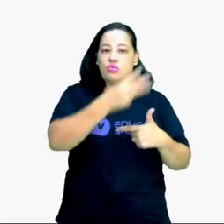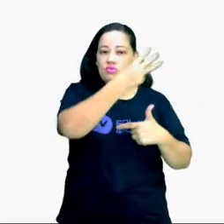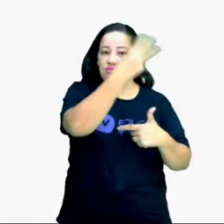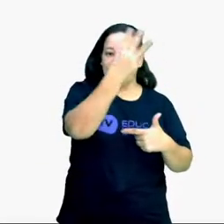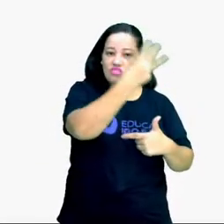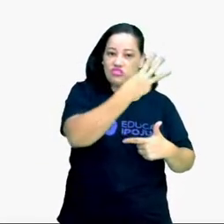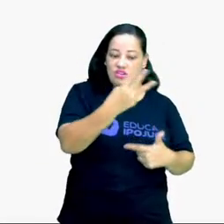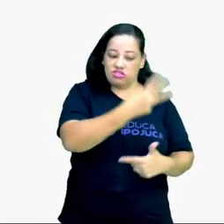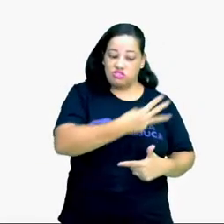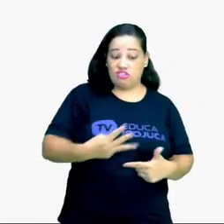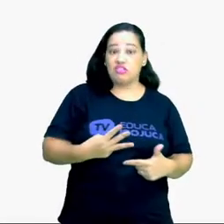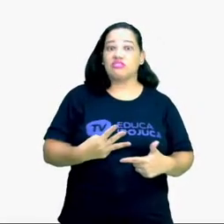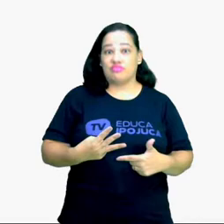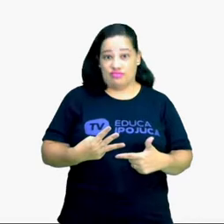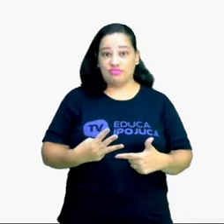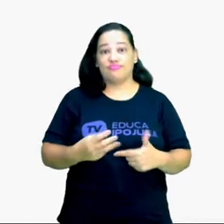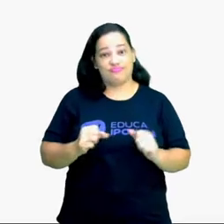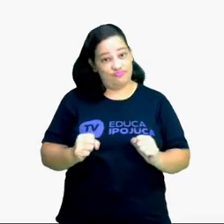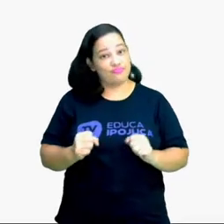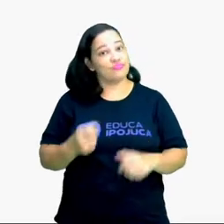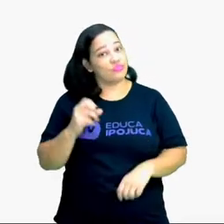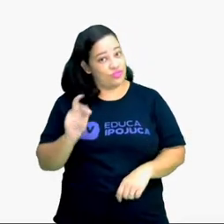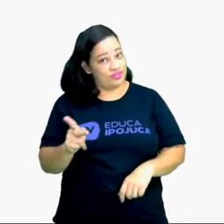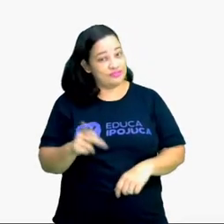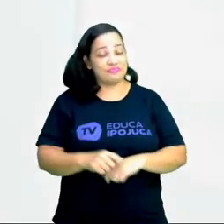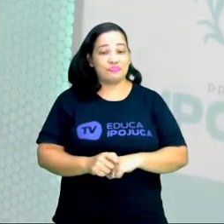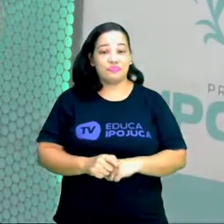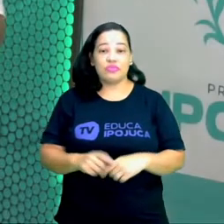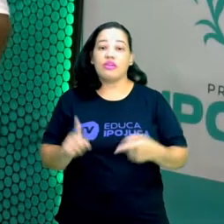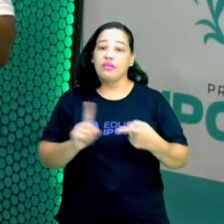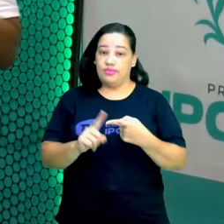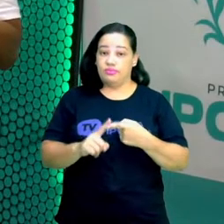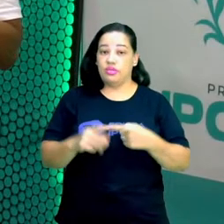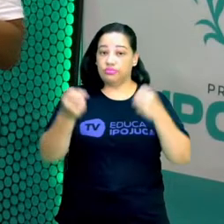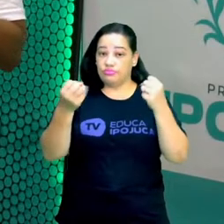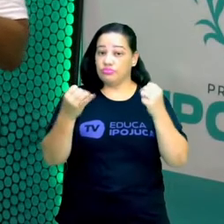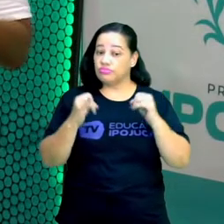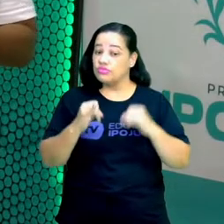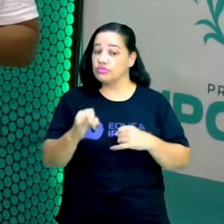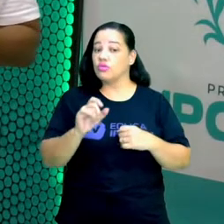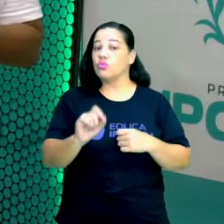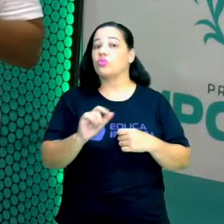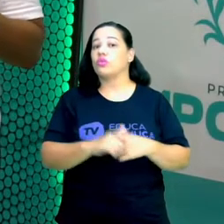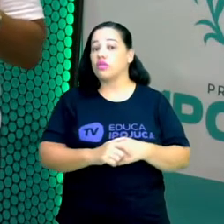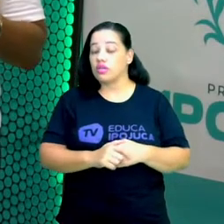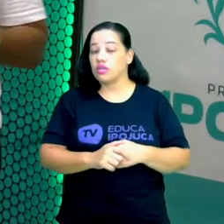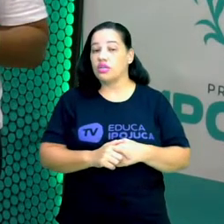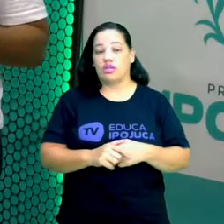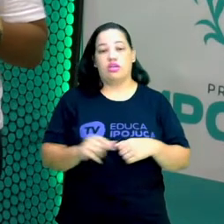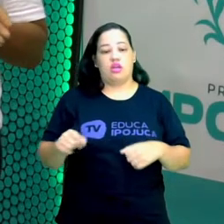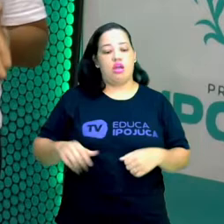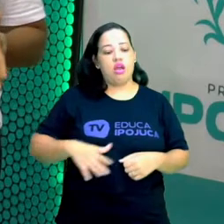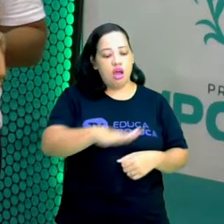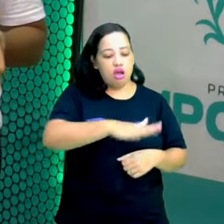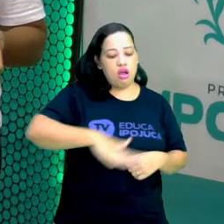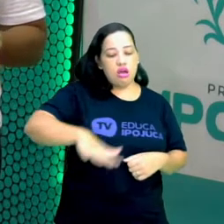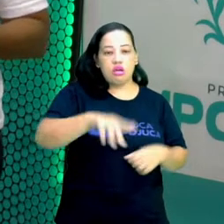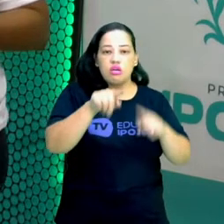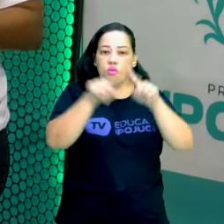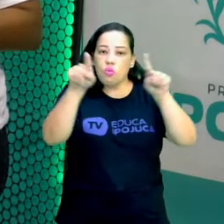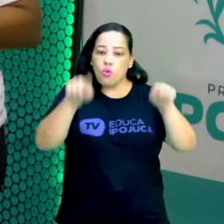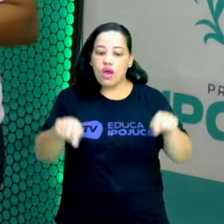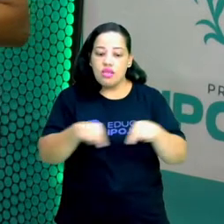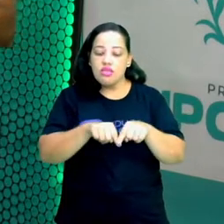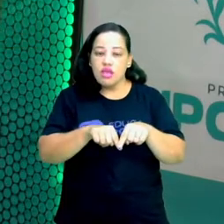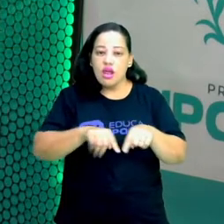3 filas de 3. Ok? E posso dizer que a área do quadrado é L ao quadrado.